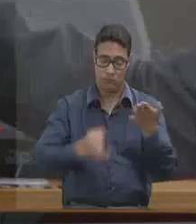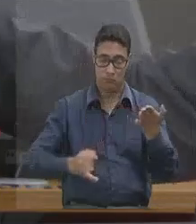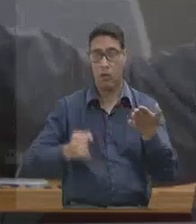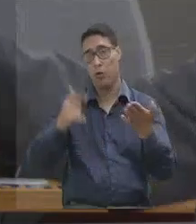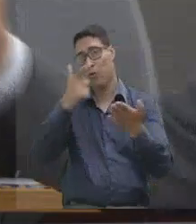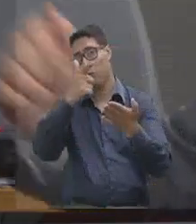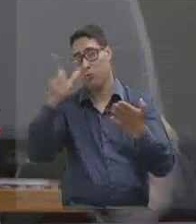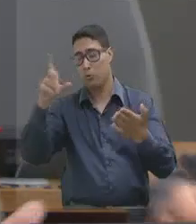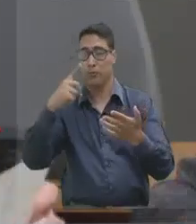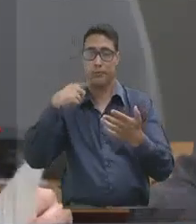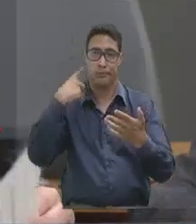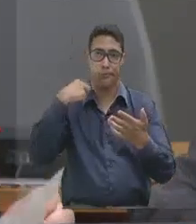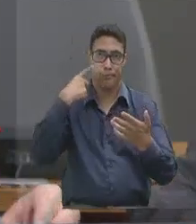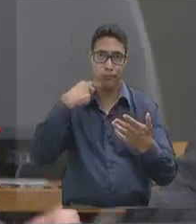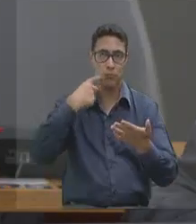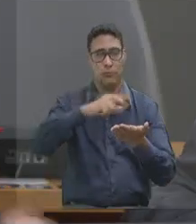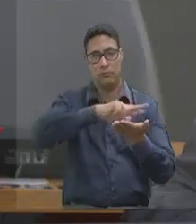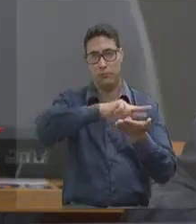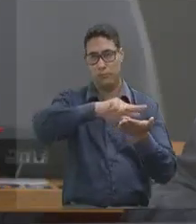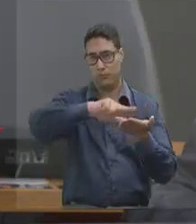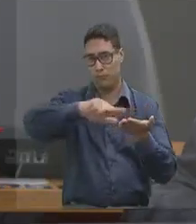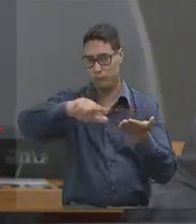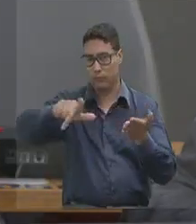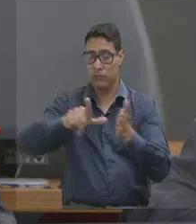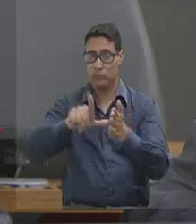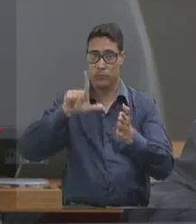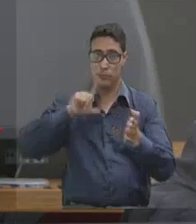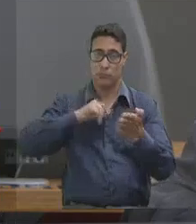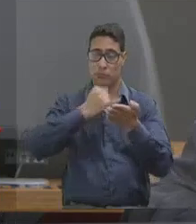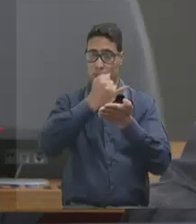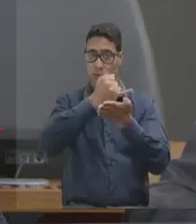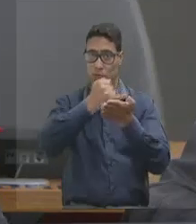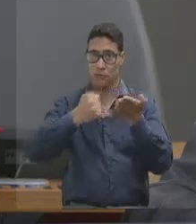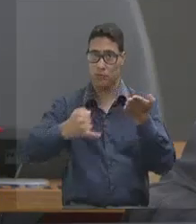parlamentares por ordens de inscrição